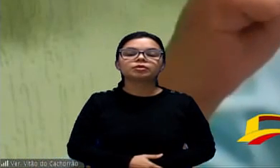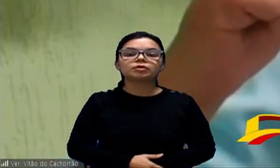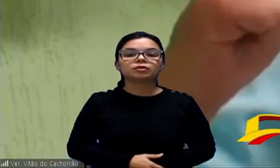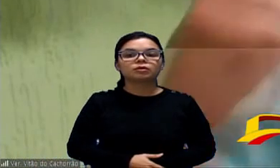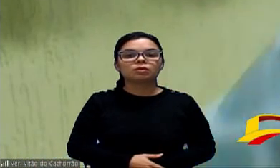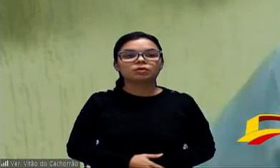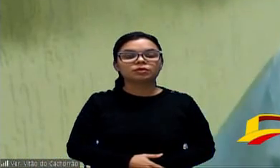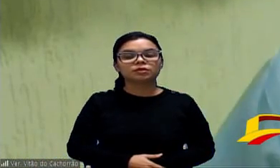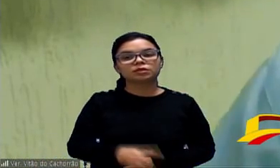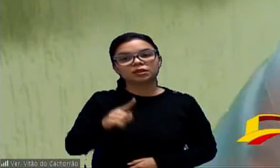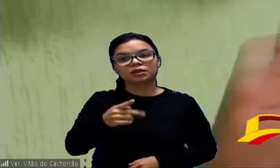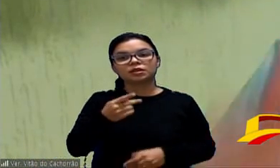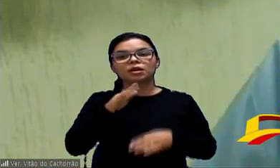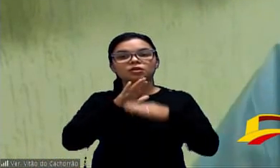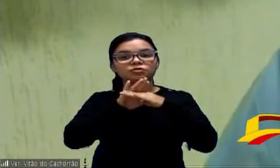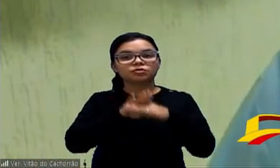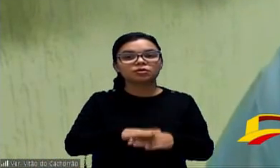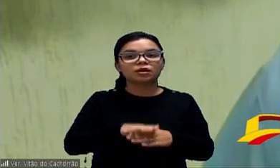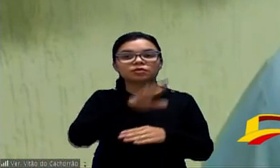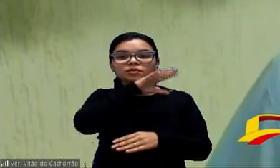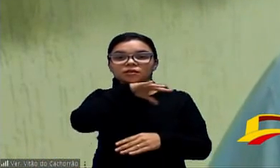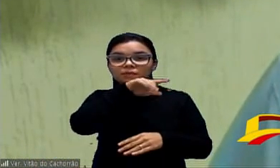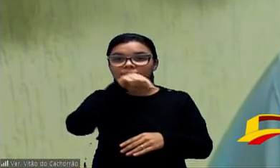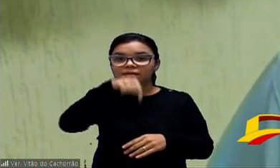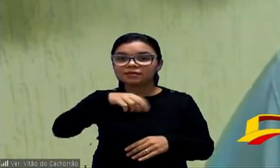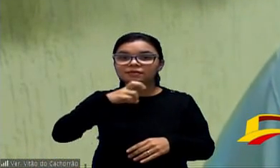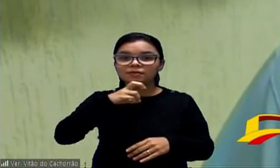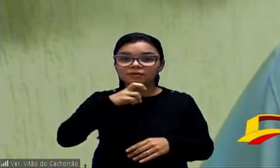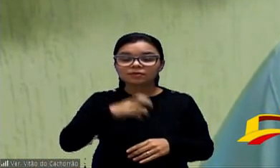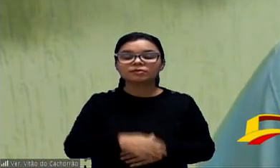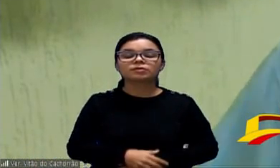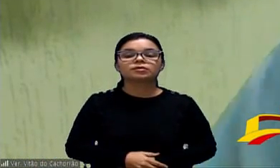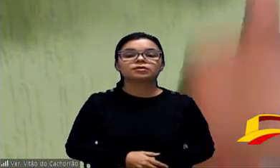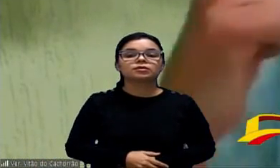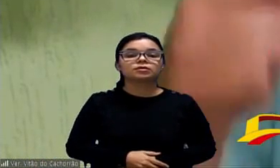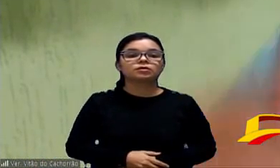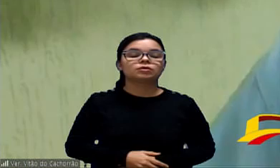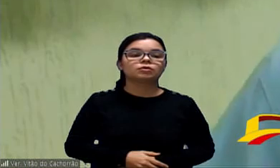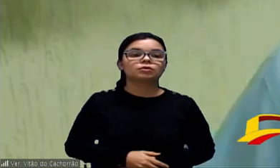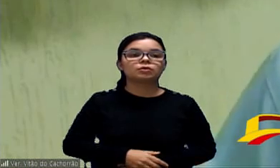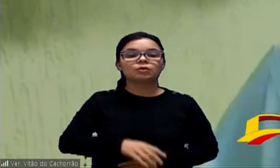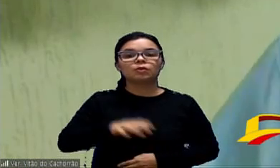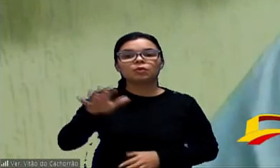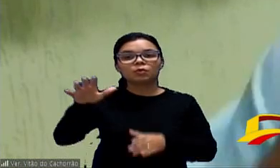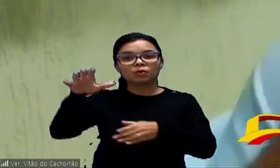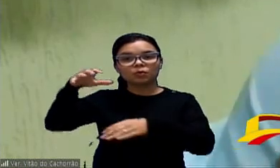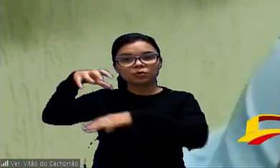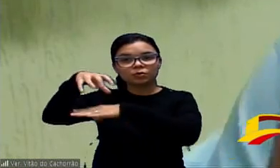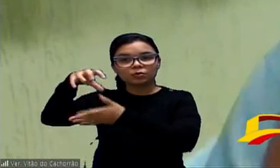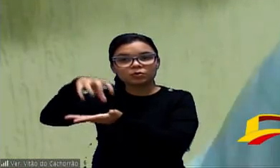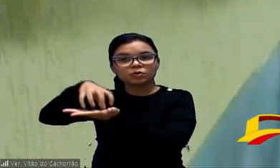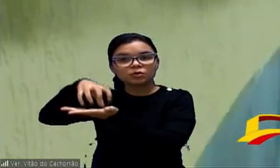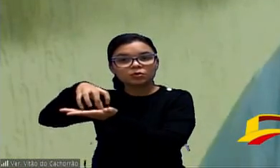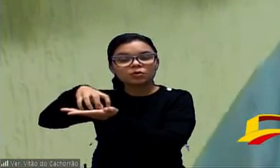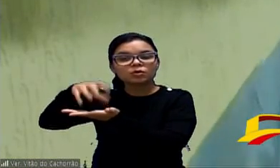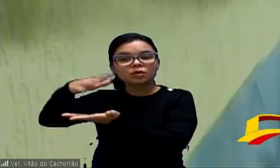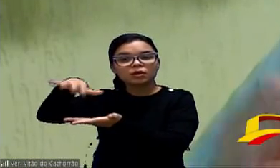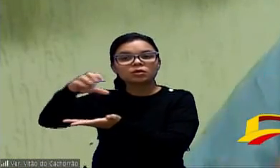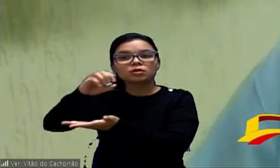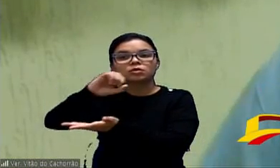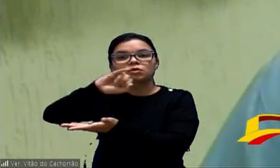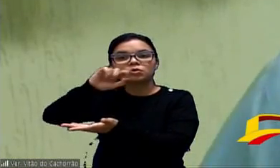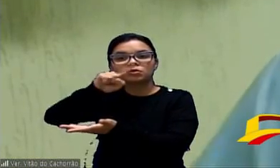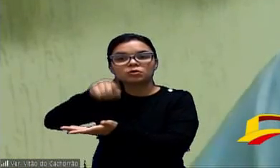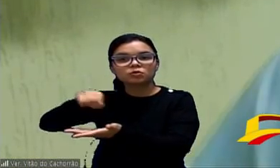na pessoal das zoonoses, ali do Humberto de Campos. Eu não vejo nenhum... O João Donizete, não posso ser injusto,